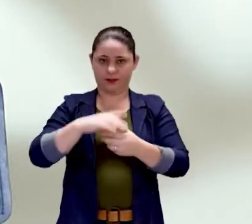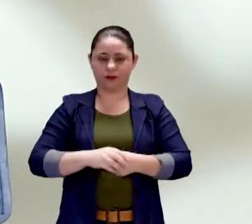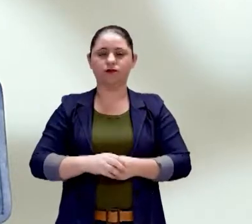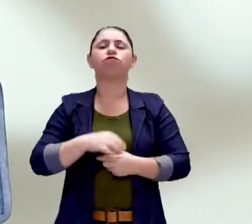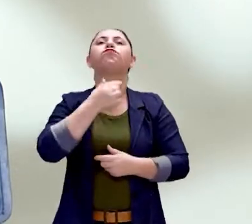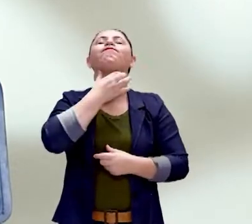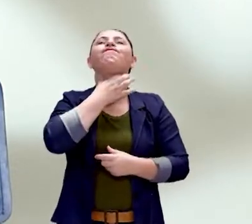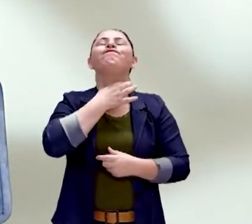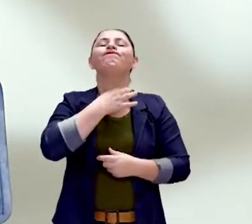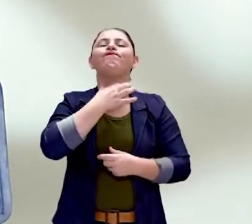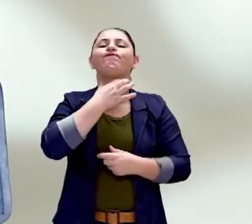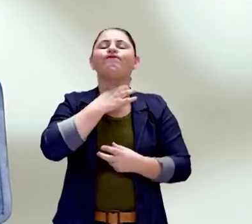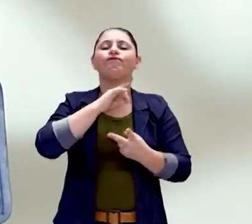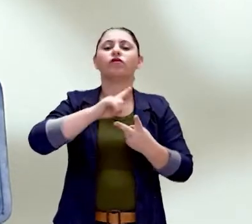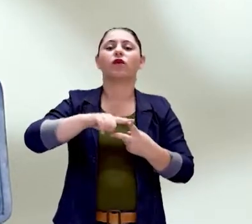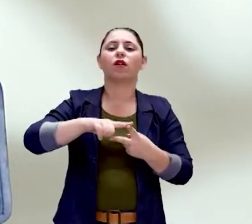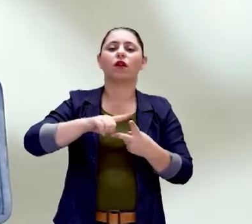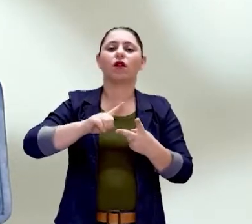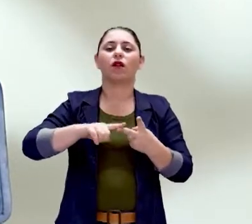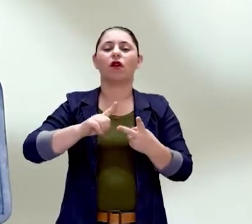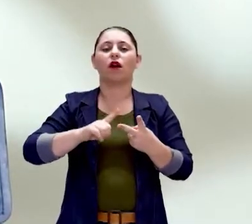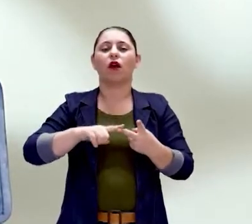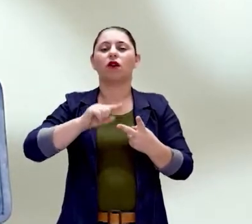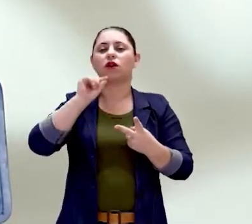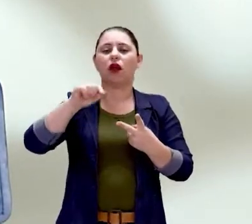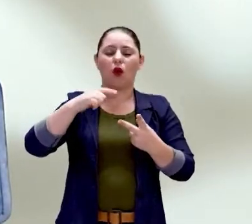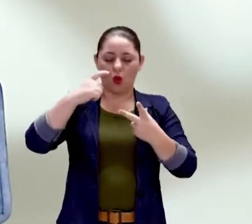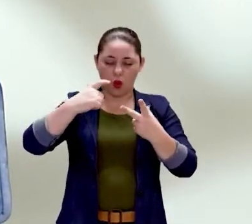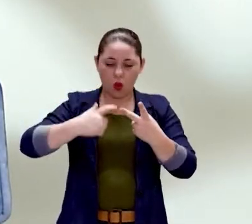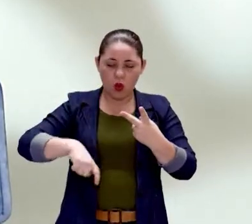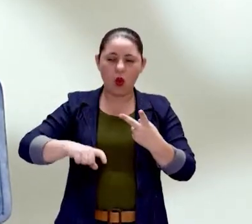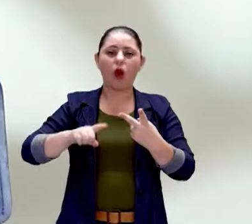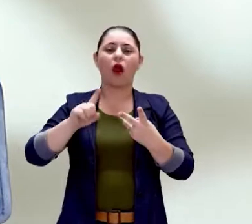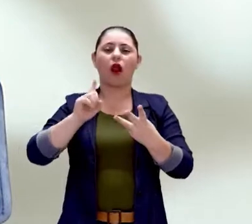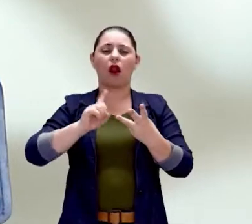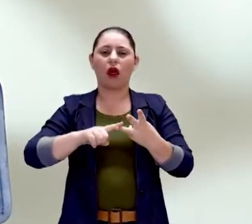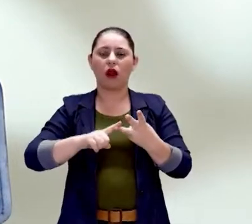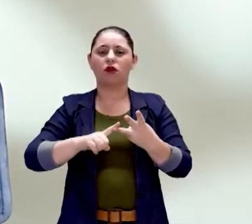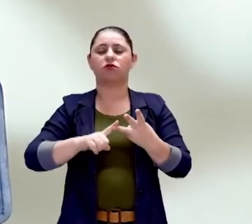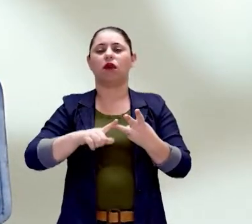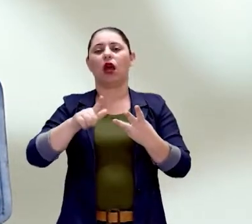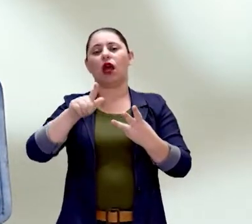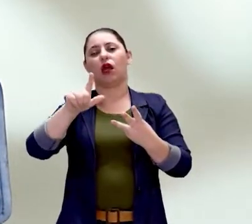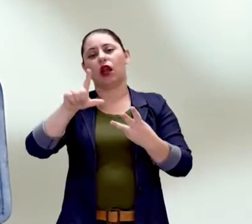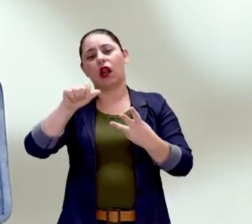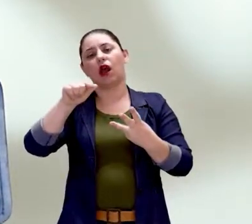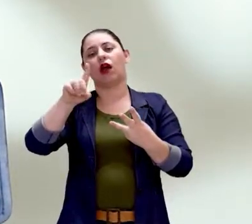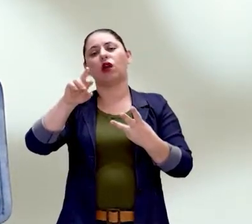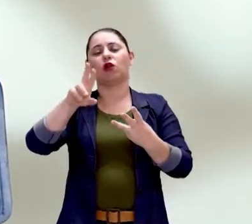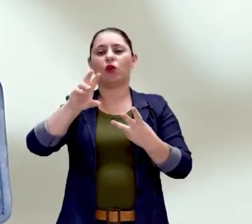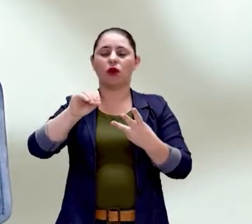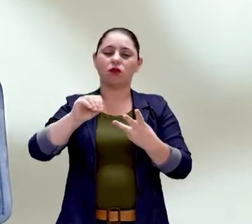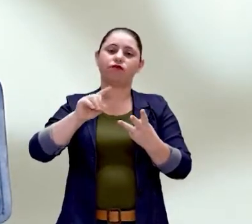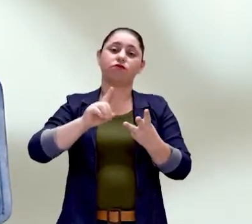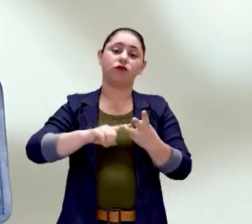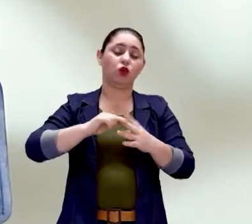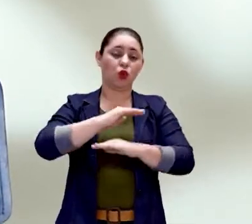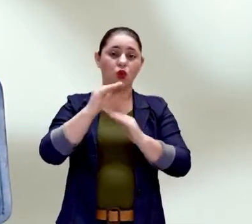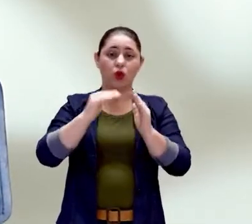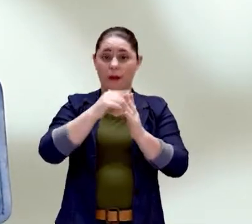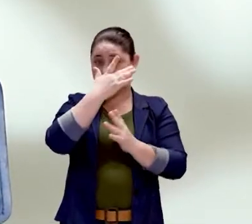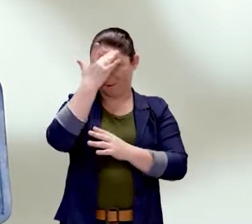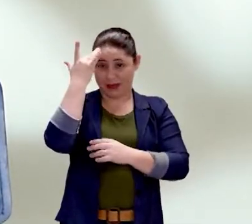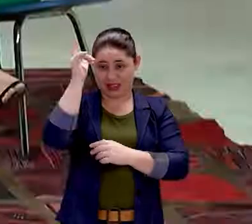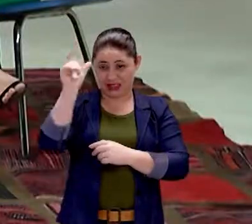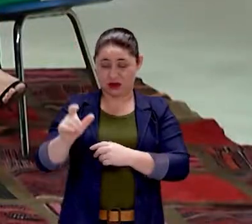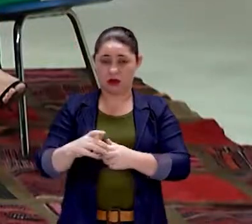é que está a tireoide, como é que está hormônios dos ovários, hormônios testiculares, hormônios como um todo desse